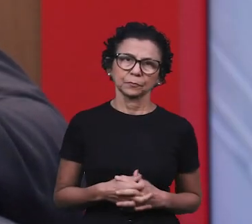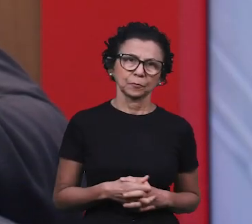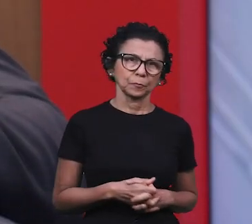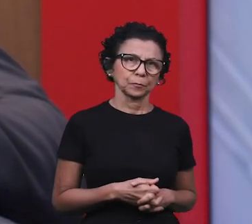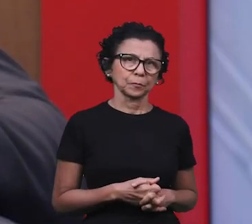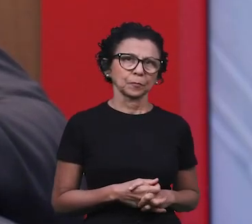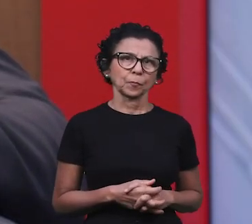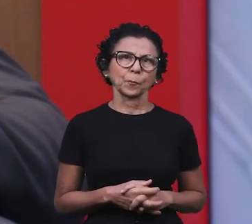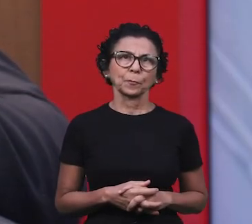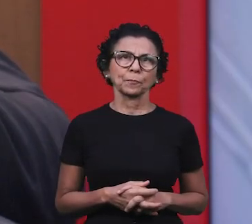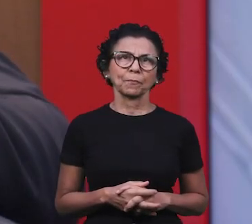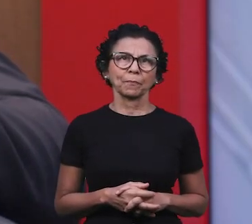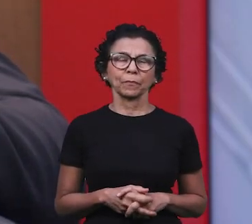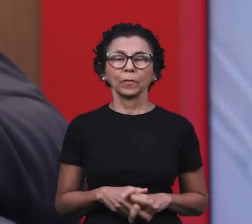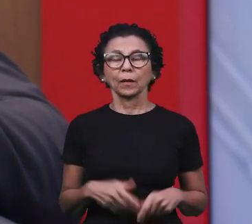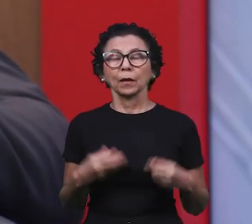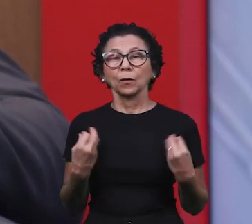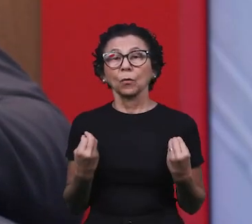que uma igreja